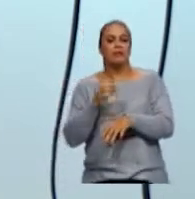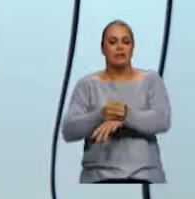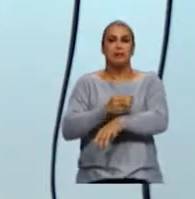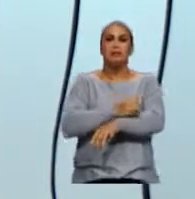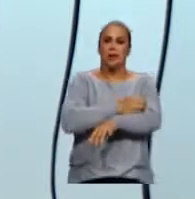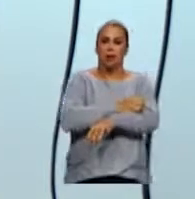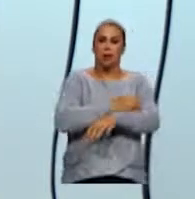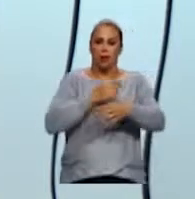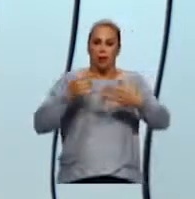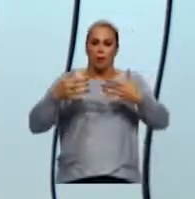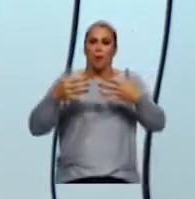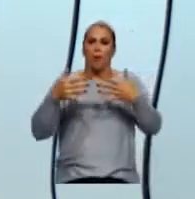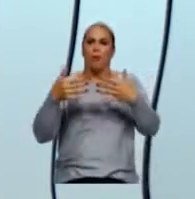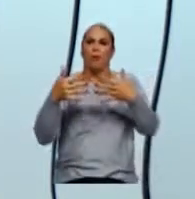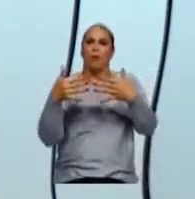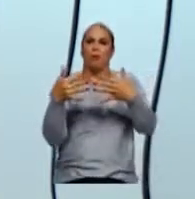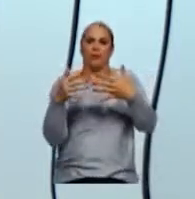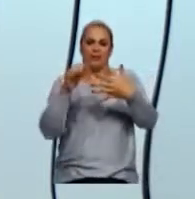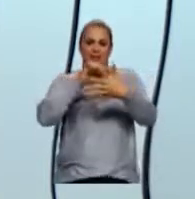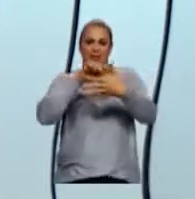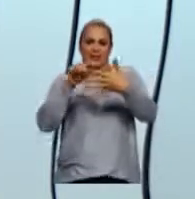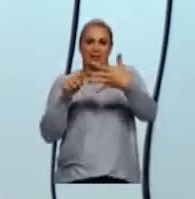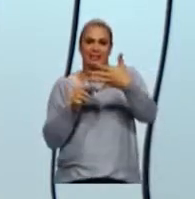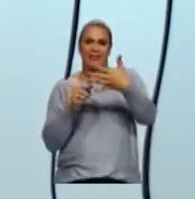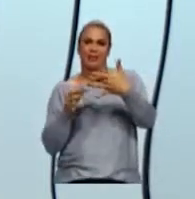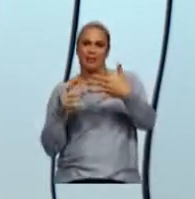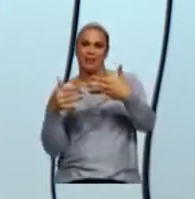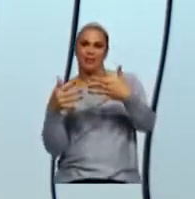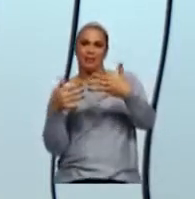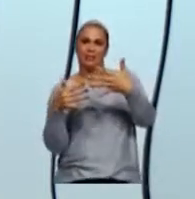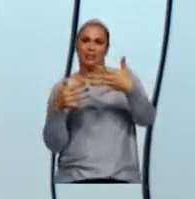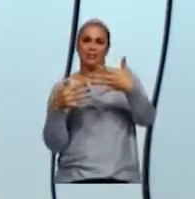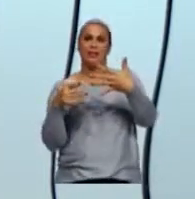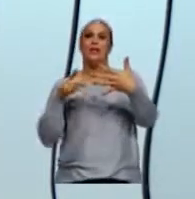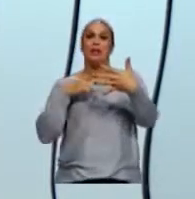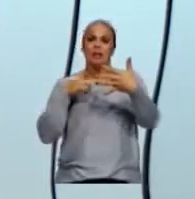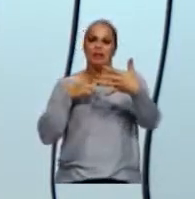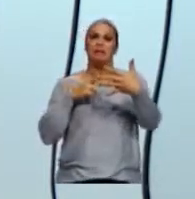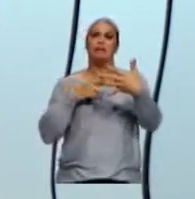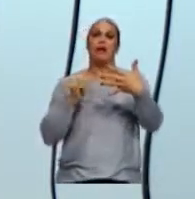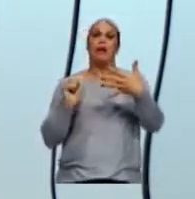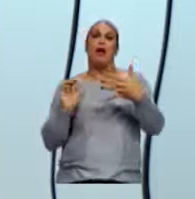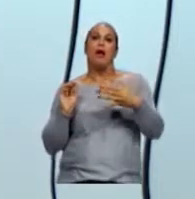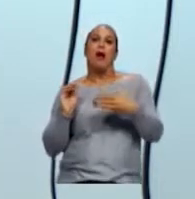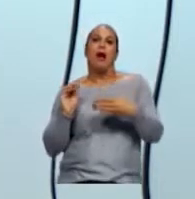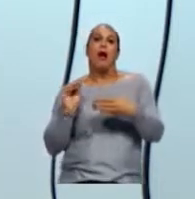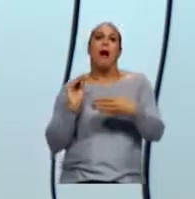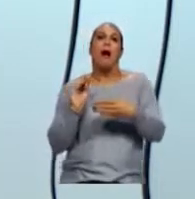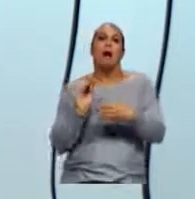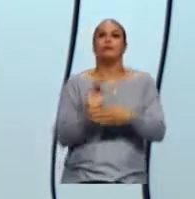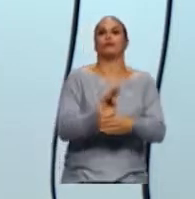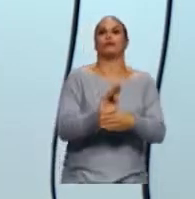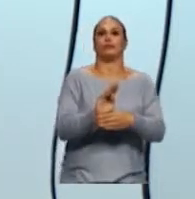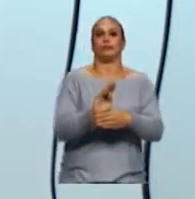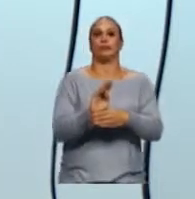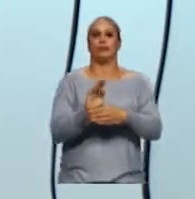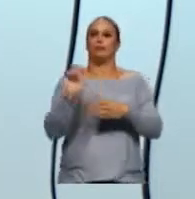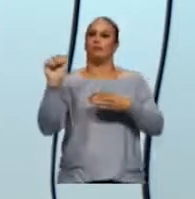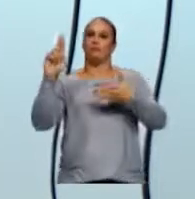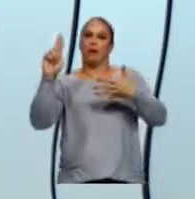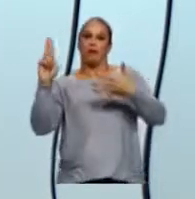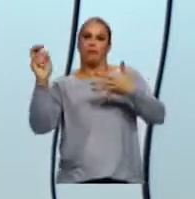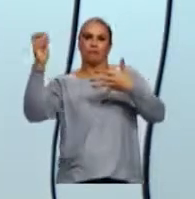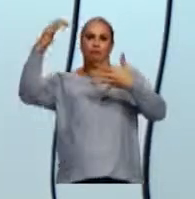nos brônquios e bronquíolos. Porque essas células ciliadas, elas vão ajudar a filtrar esse